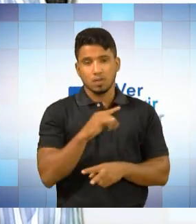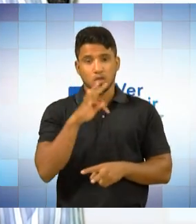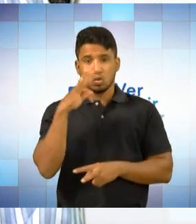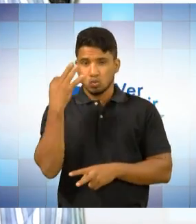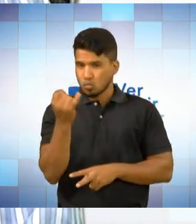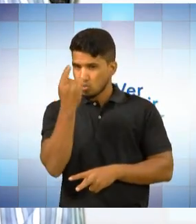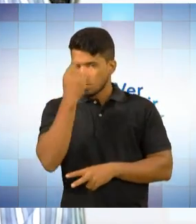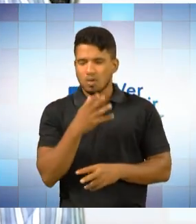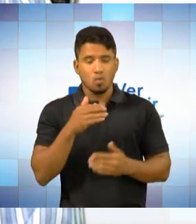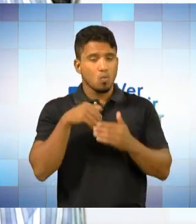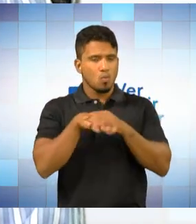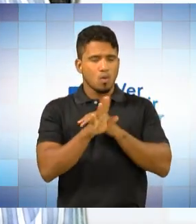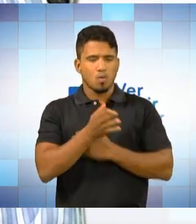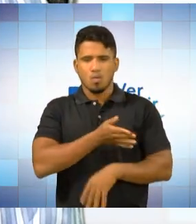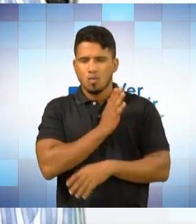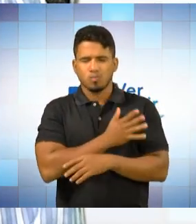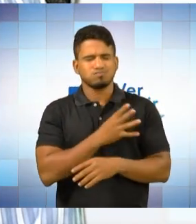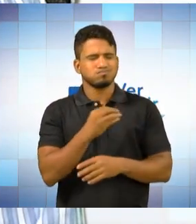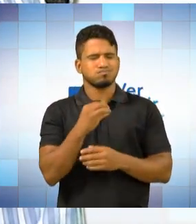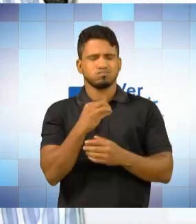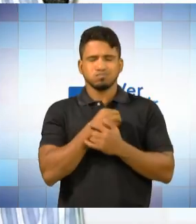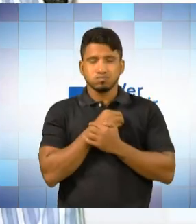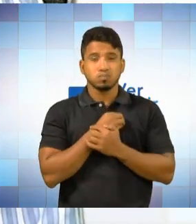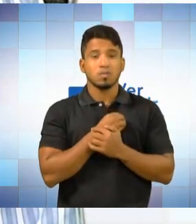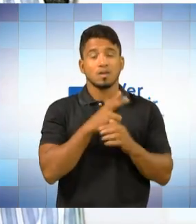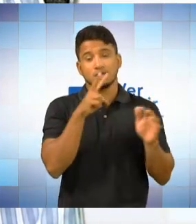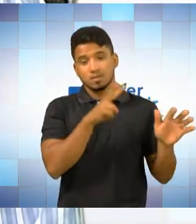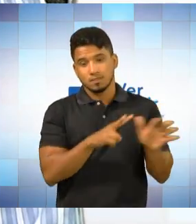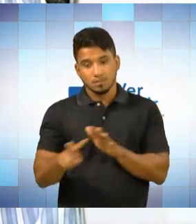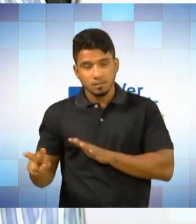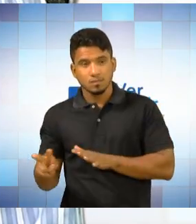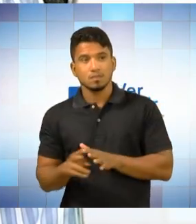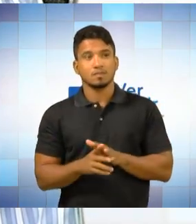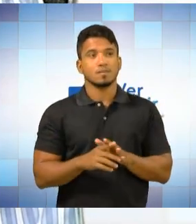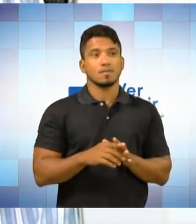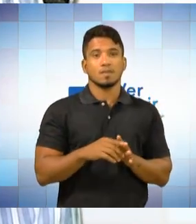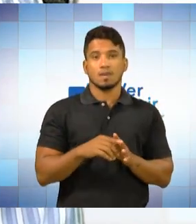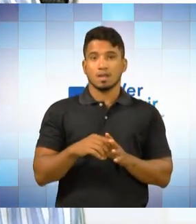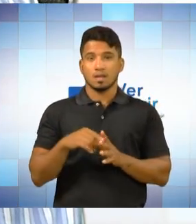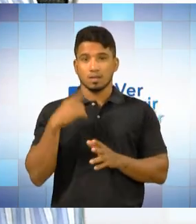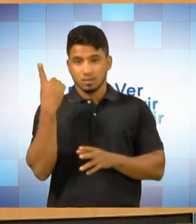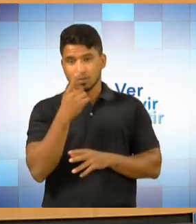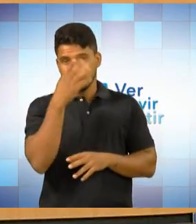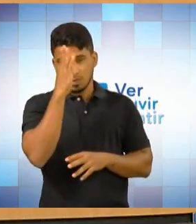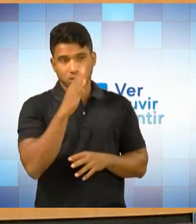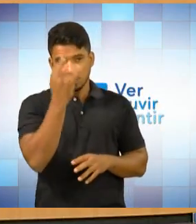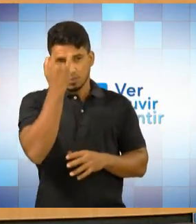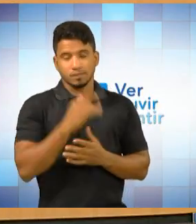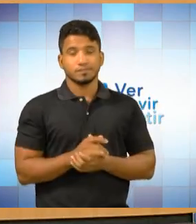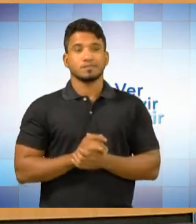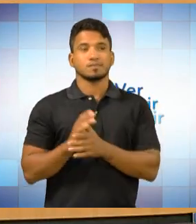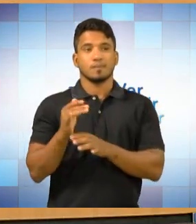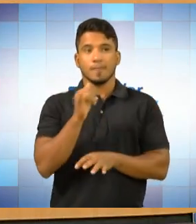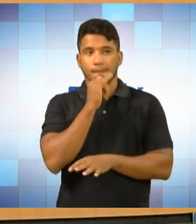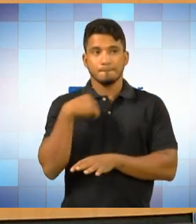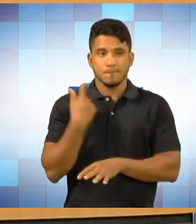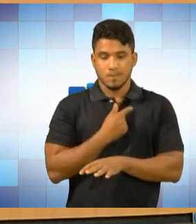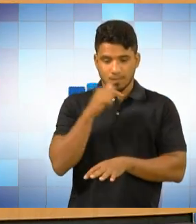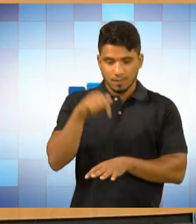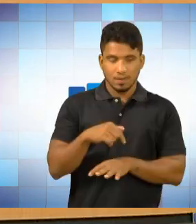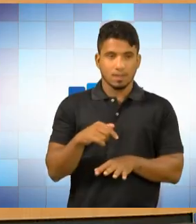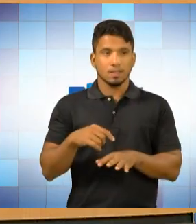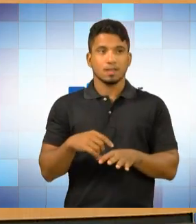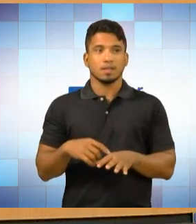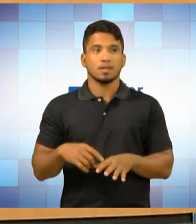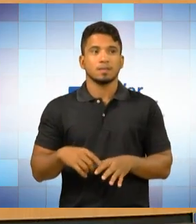no peito, guarda na mente esta semana, a Semana Nacional dos Cegos. E nós aqui, professor, vamos comemorar essa Semana